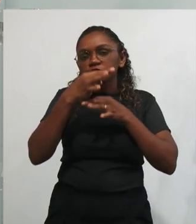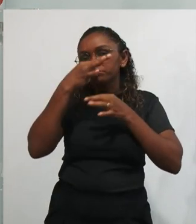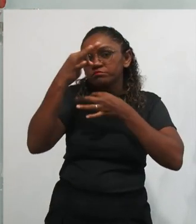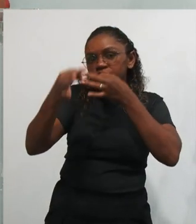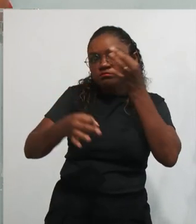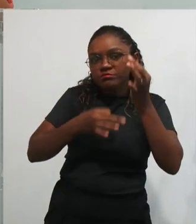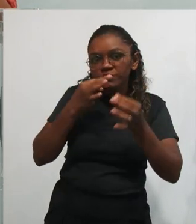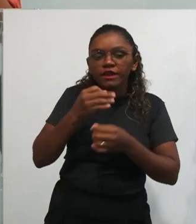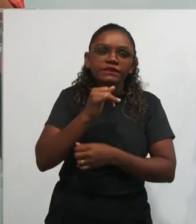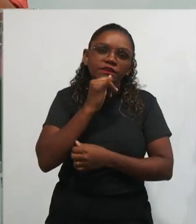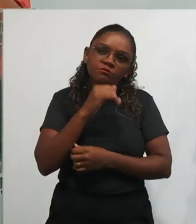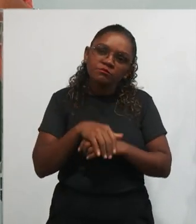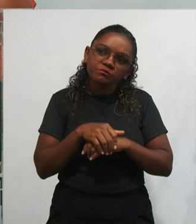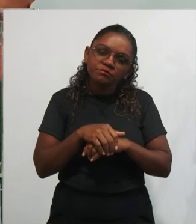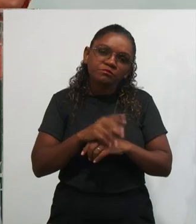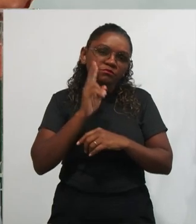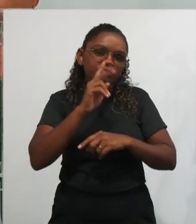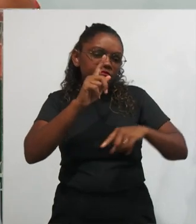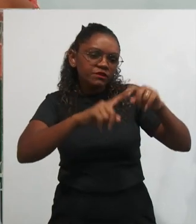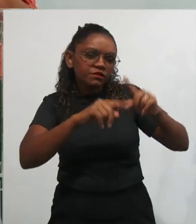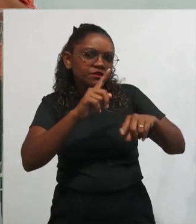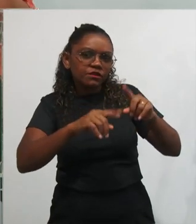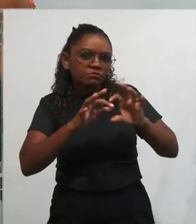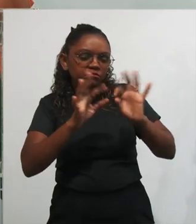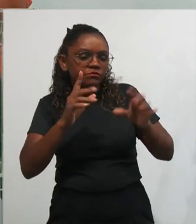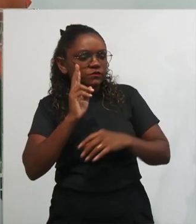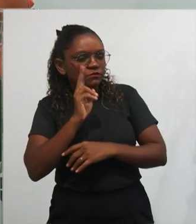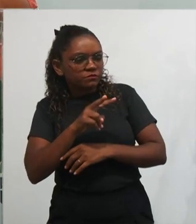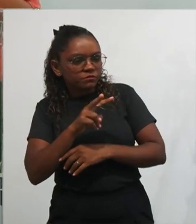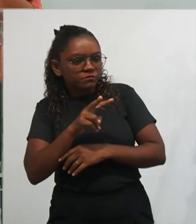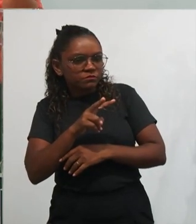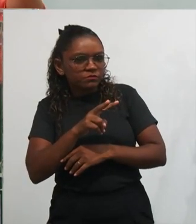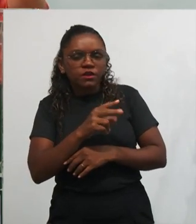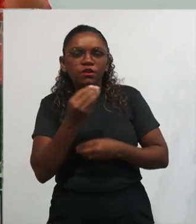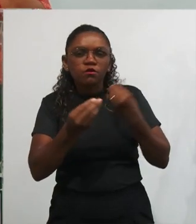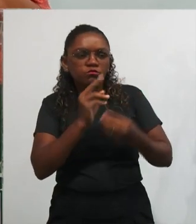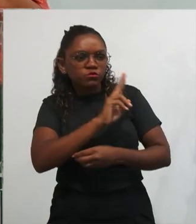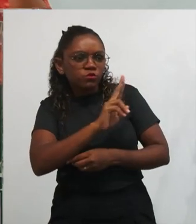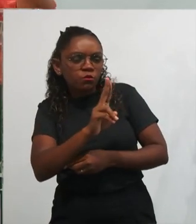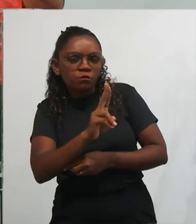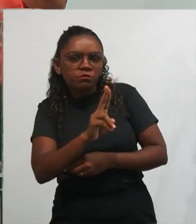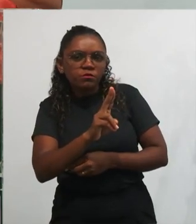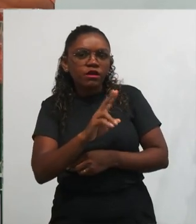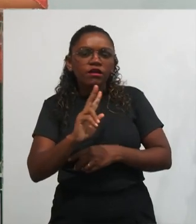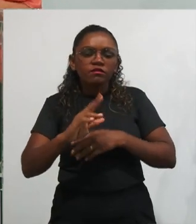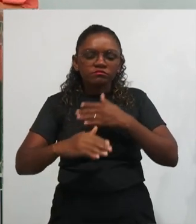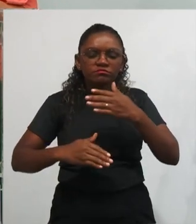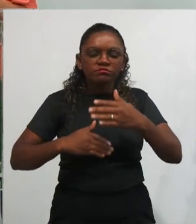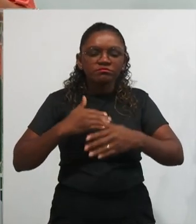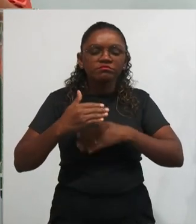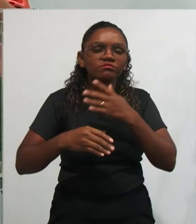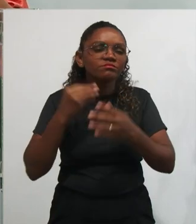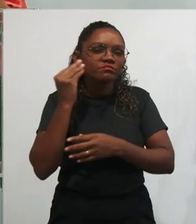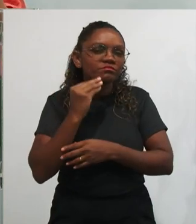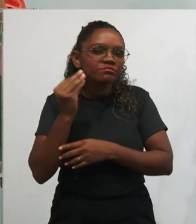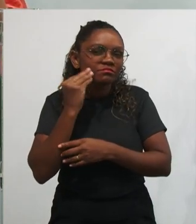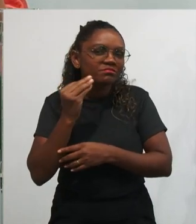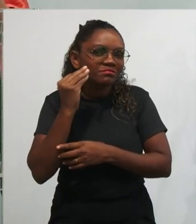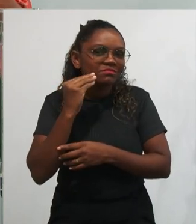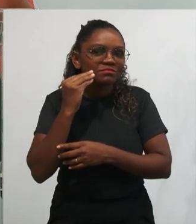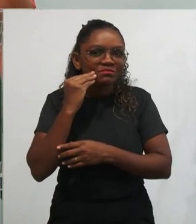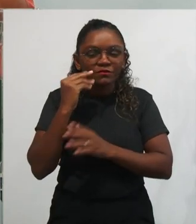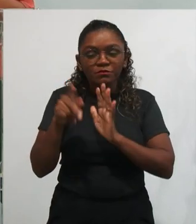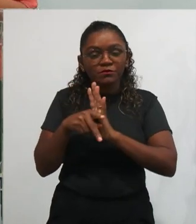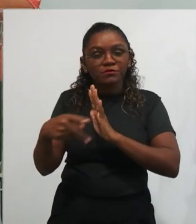hipótese de como se chama aquele objeto do som e ela vai testando no cotidiano do seu desenvolvimento